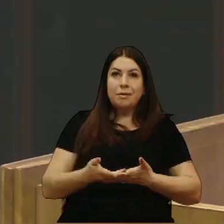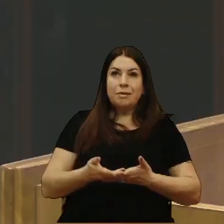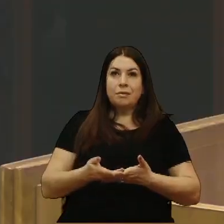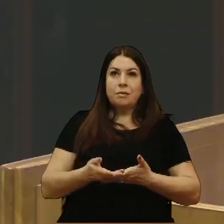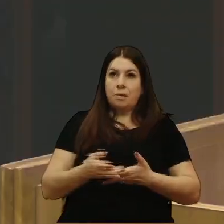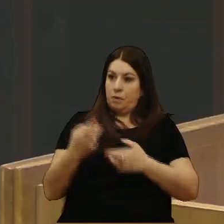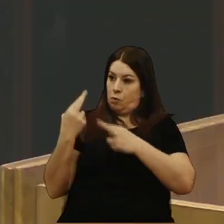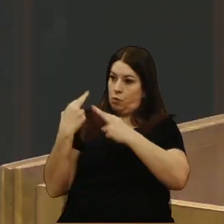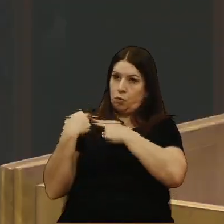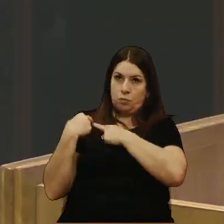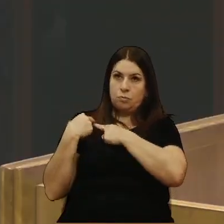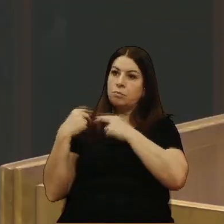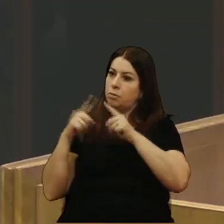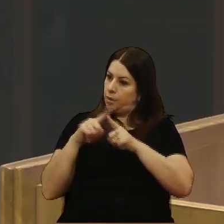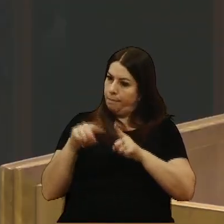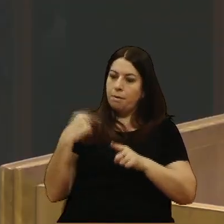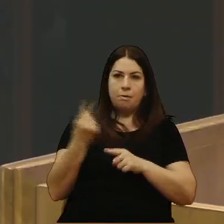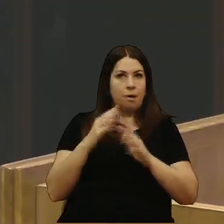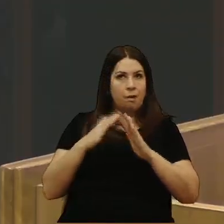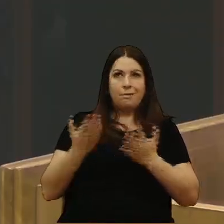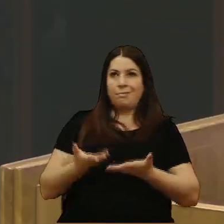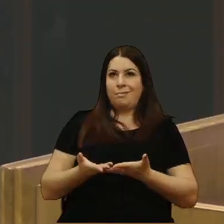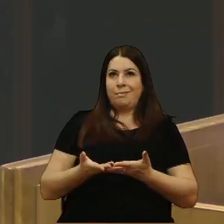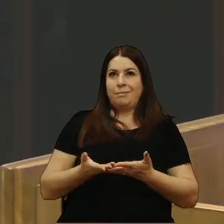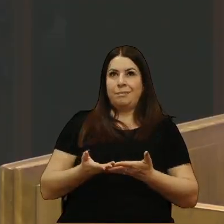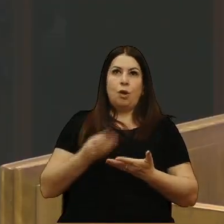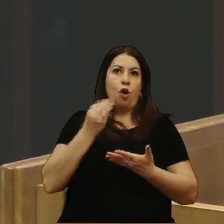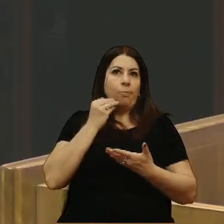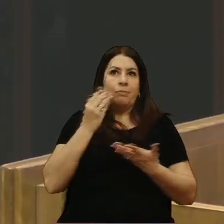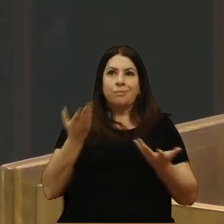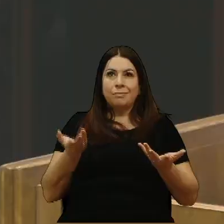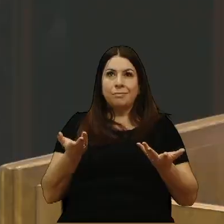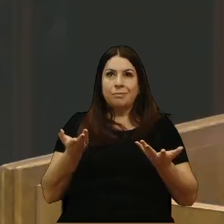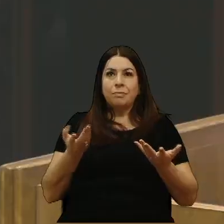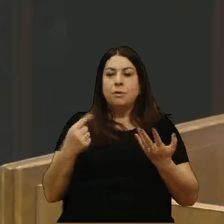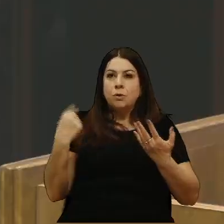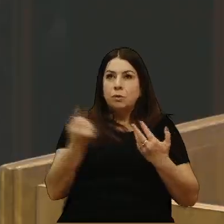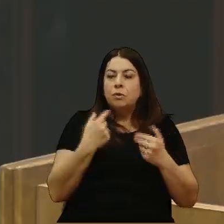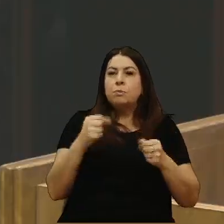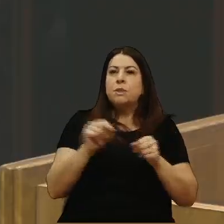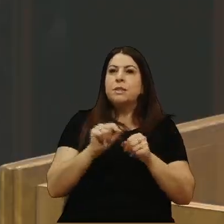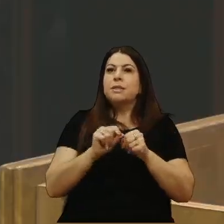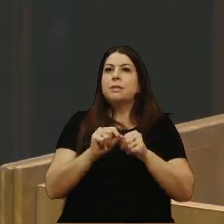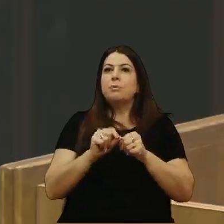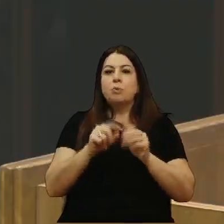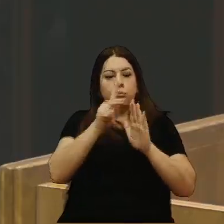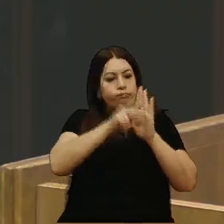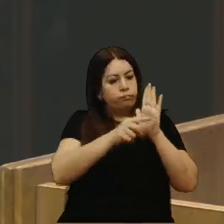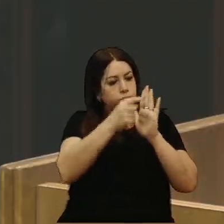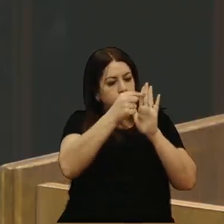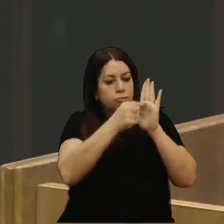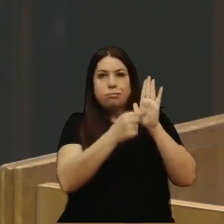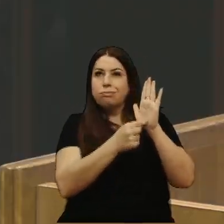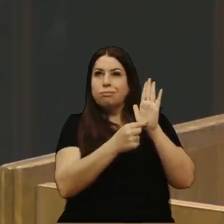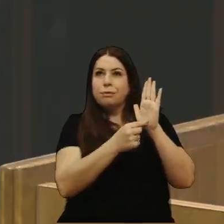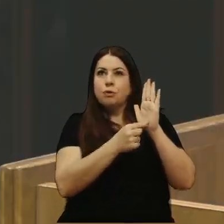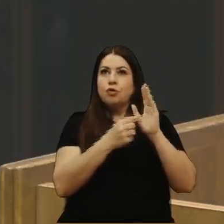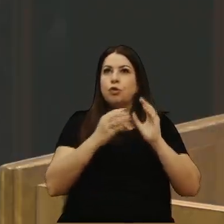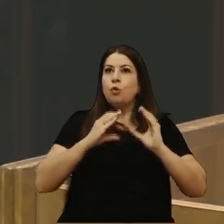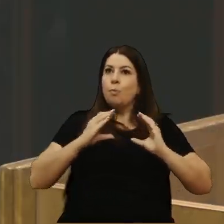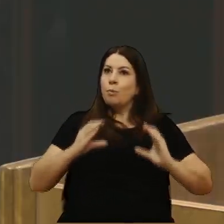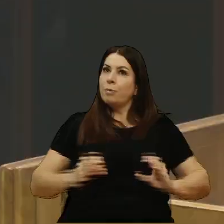a responsabilidade também é dessa casa, por óbvio. E nós precisamos de um protocolo, como eu já tinha dito, de